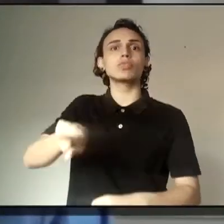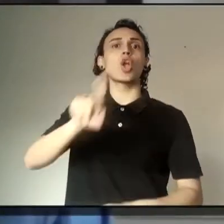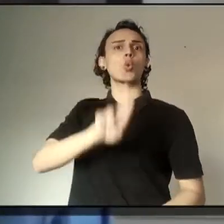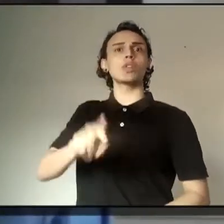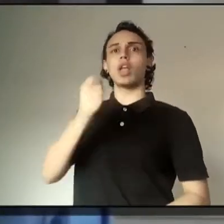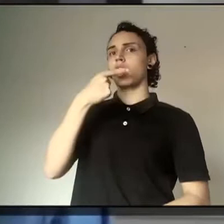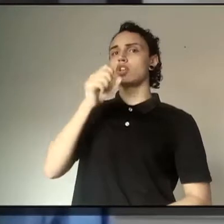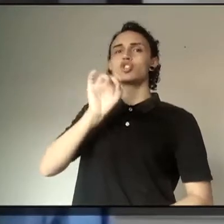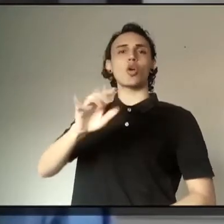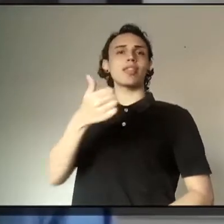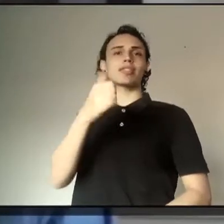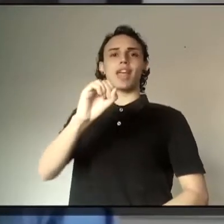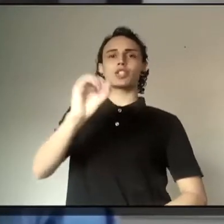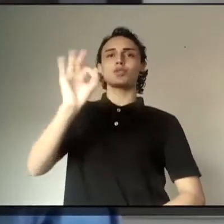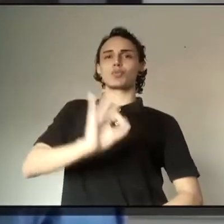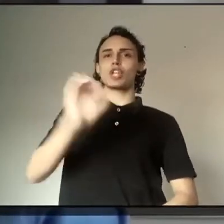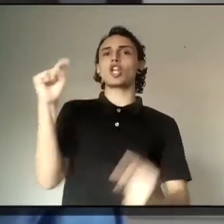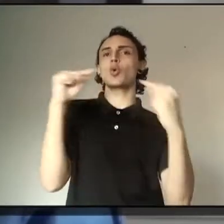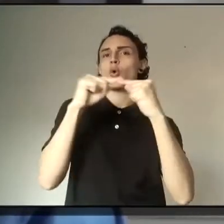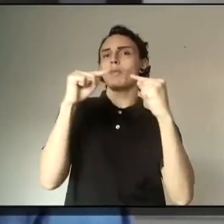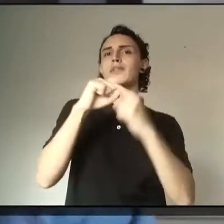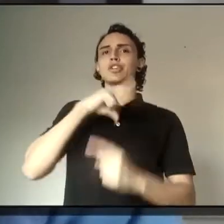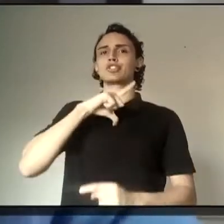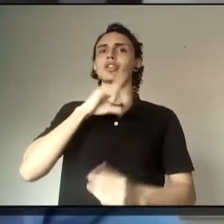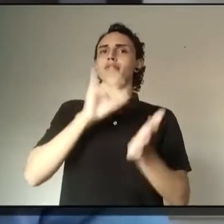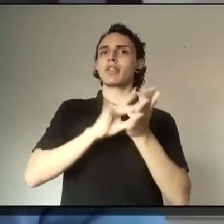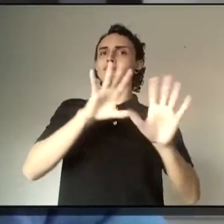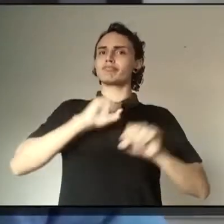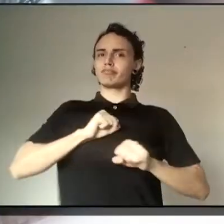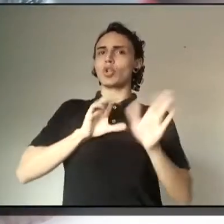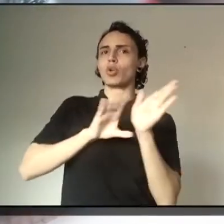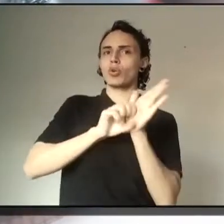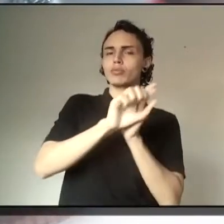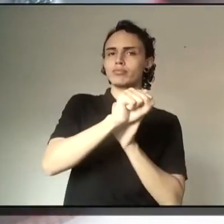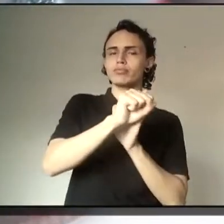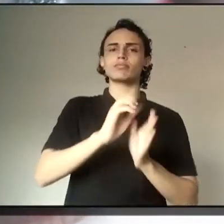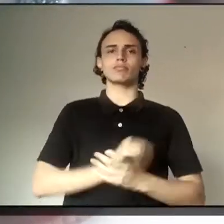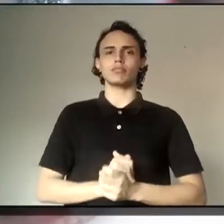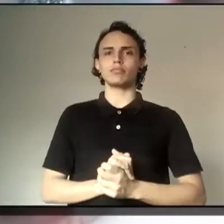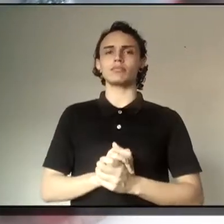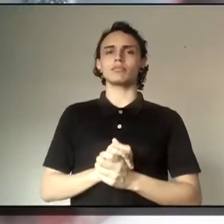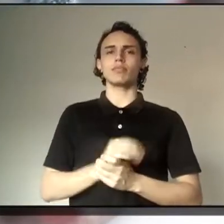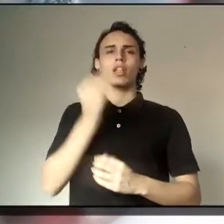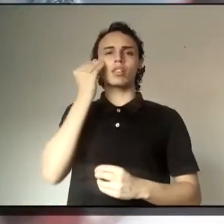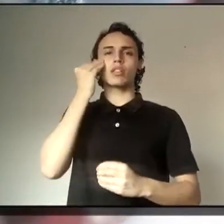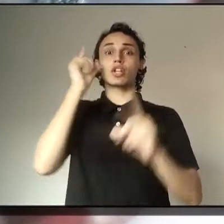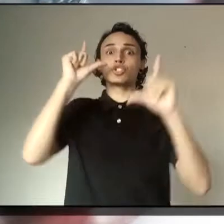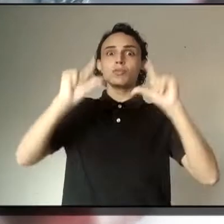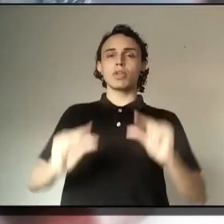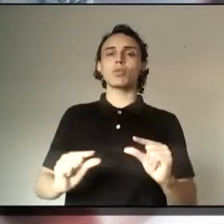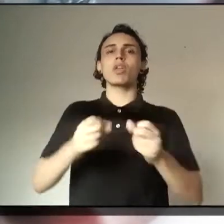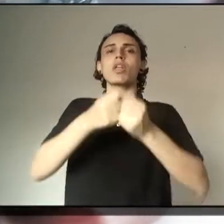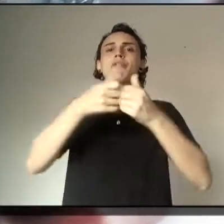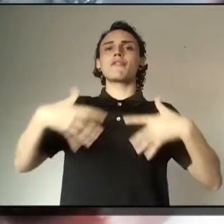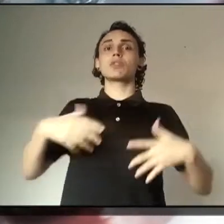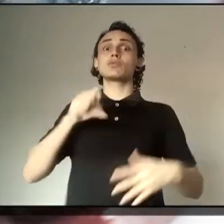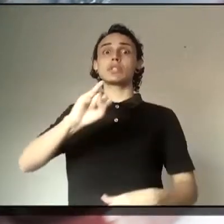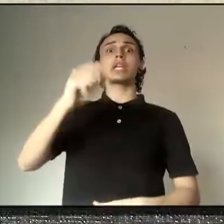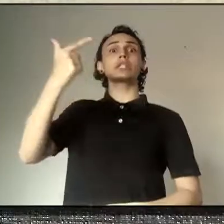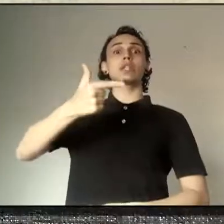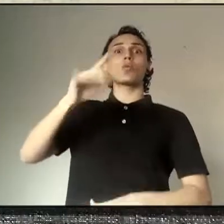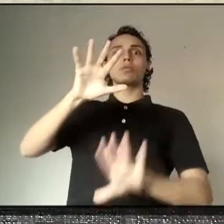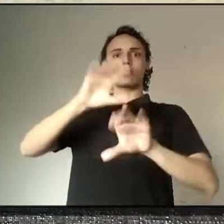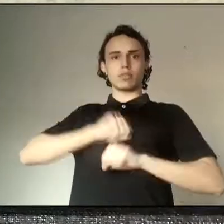antibióticos, cerca de 10% tinham esse tipo de infecção. Então, é uma alternativa para tentar minimizar os